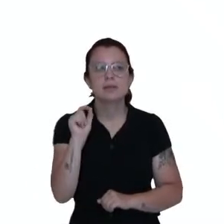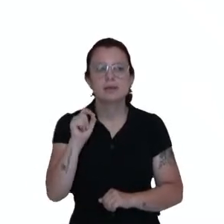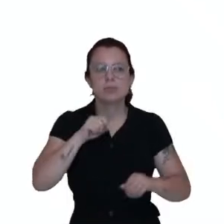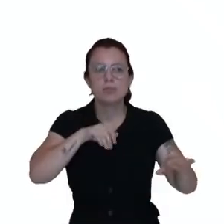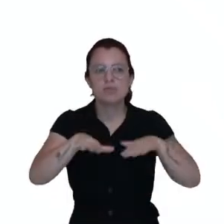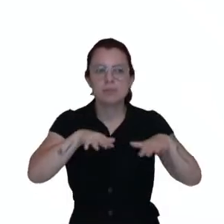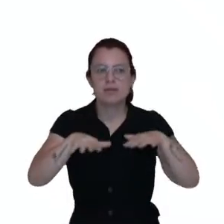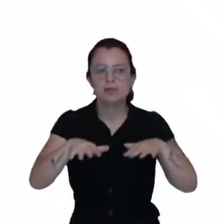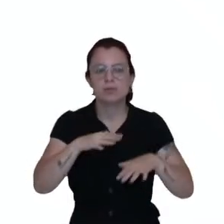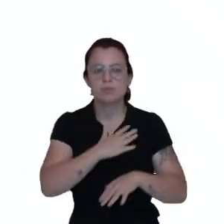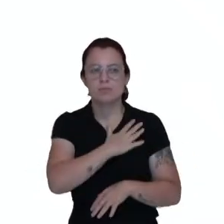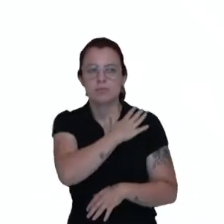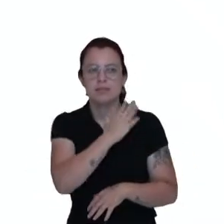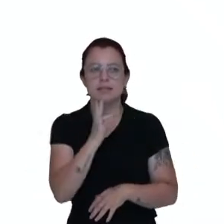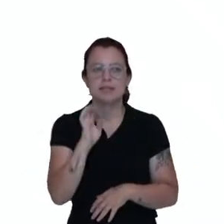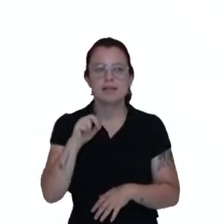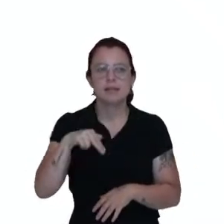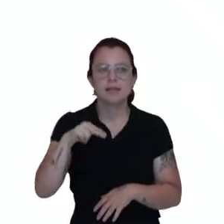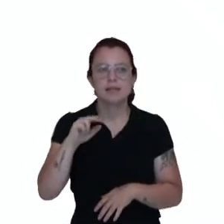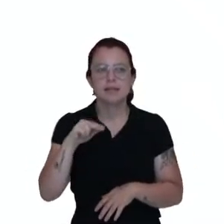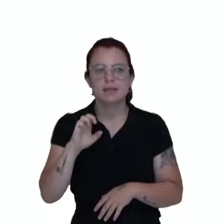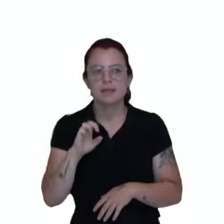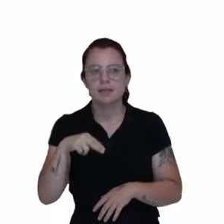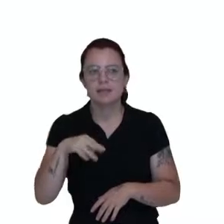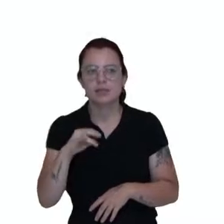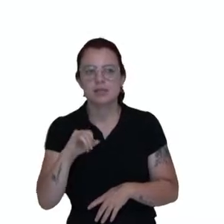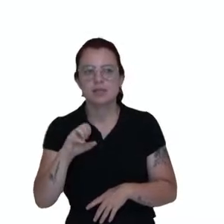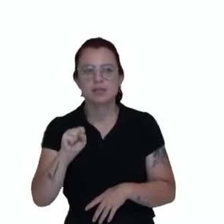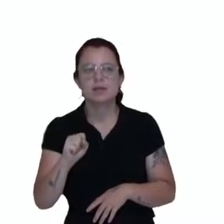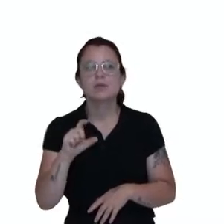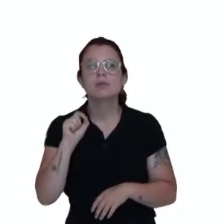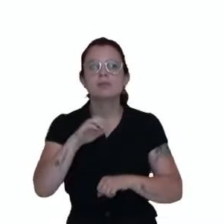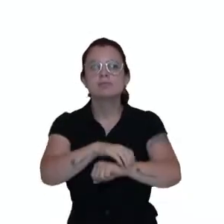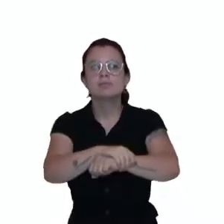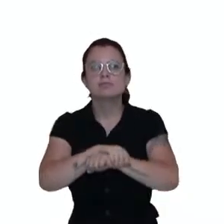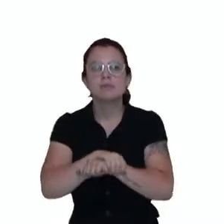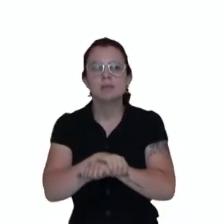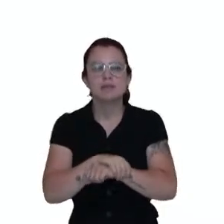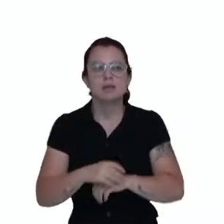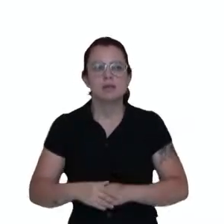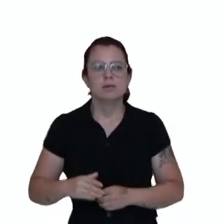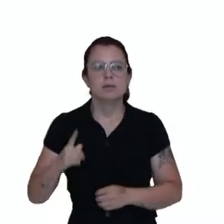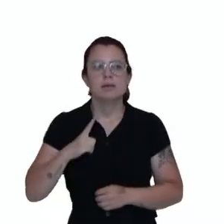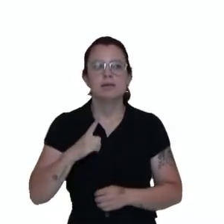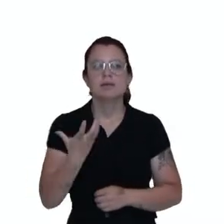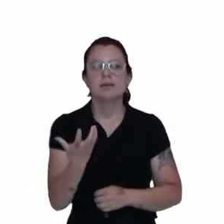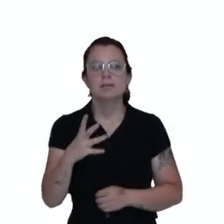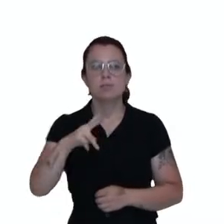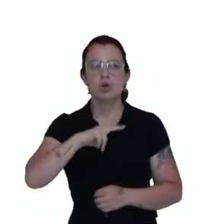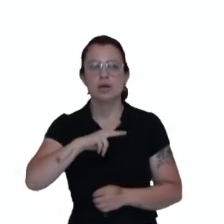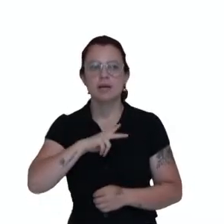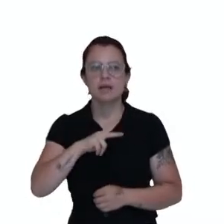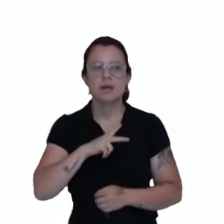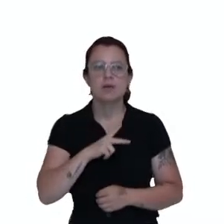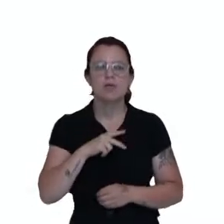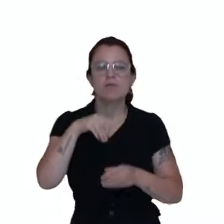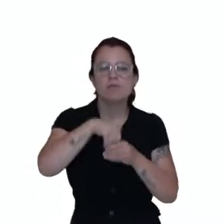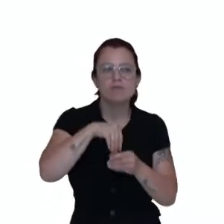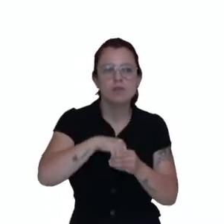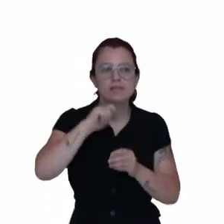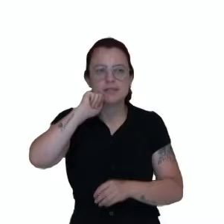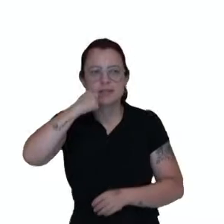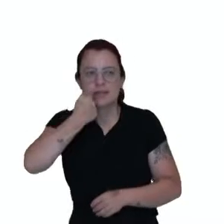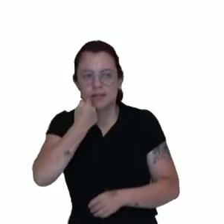que defendia a moralização da administração pública, o fim da corrupção eleitoral, o voto secreto, a